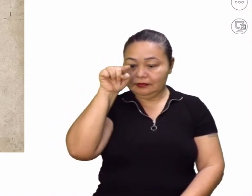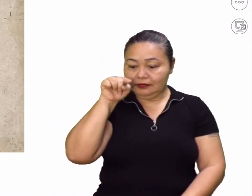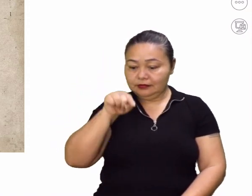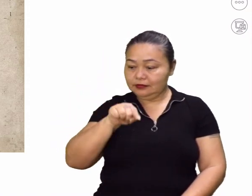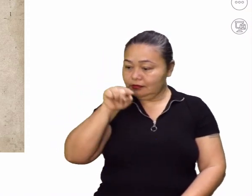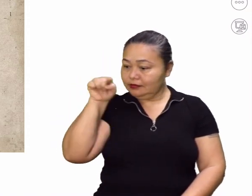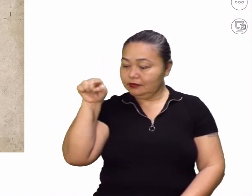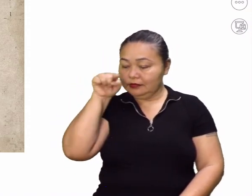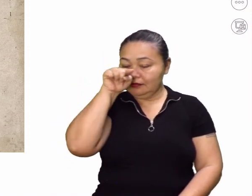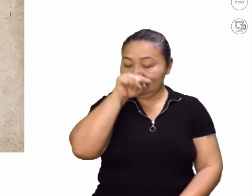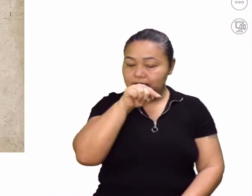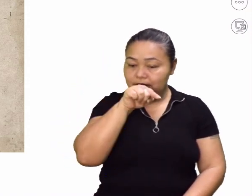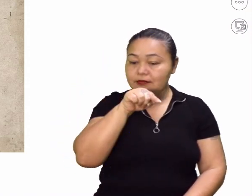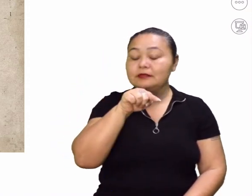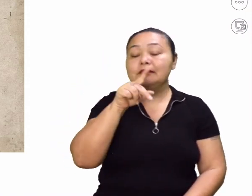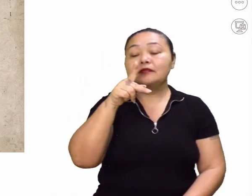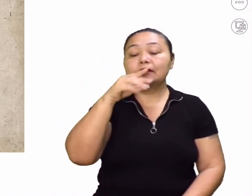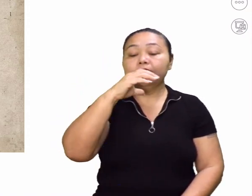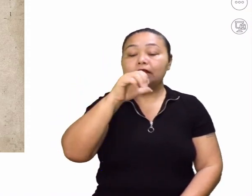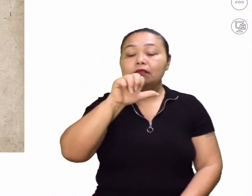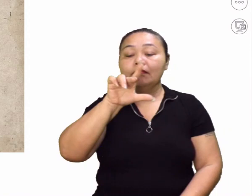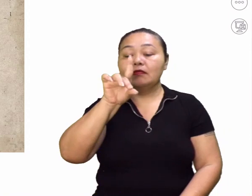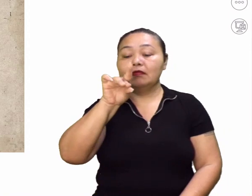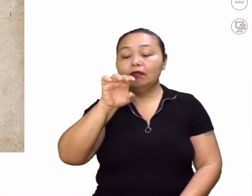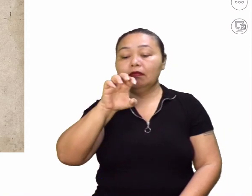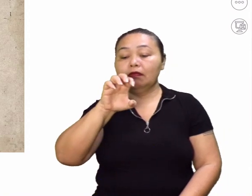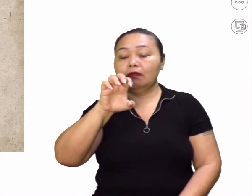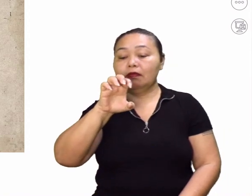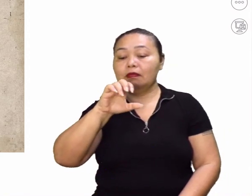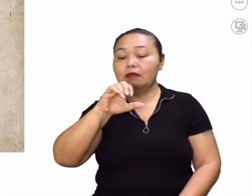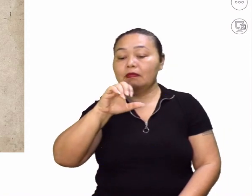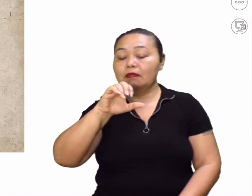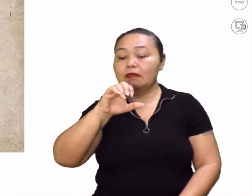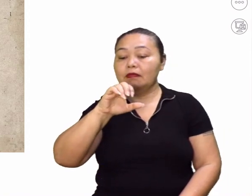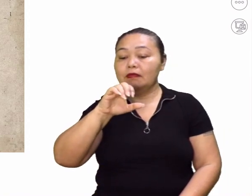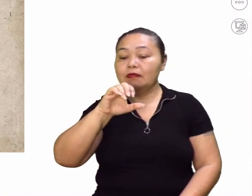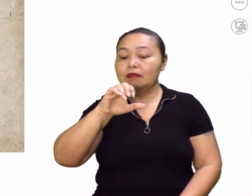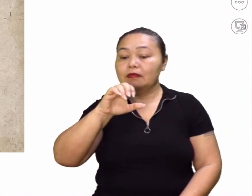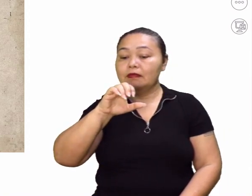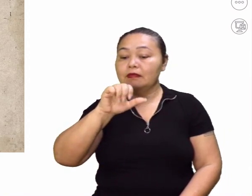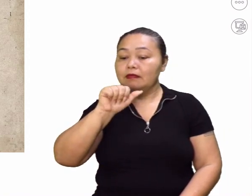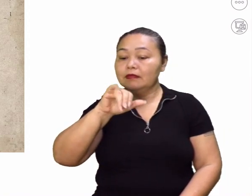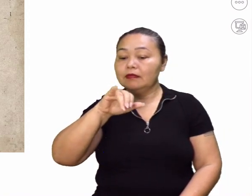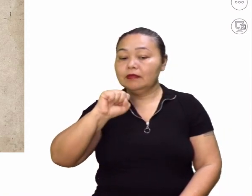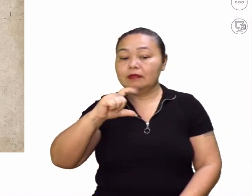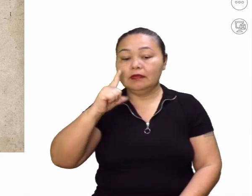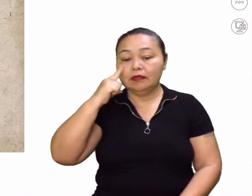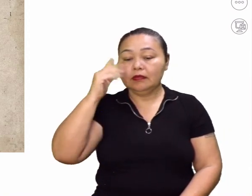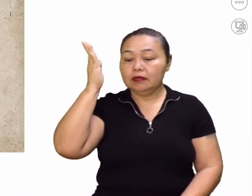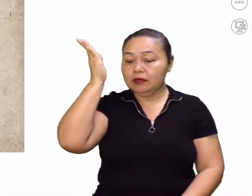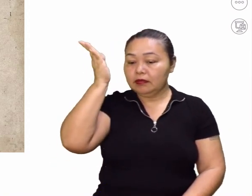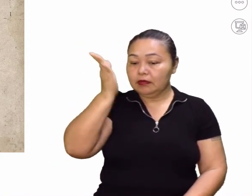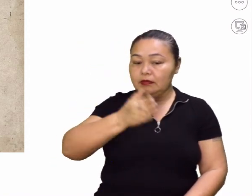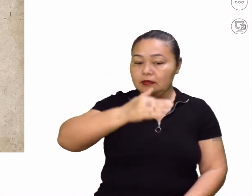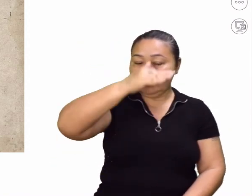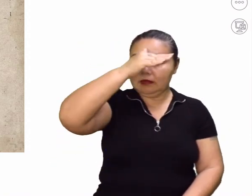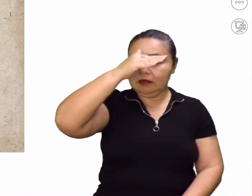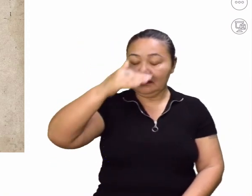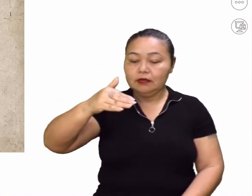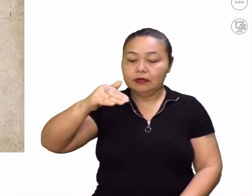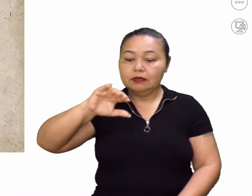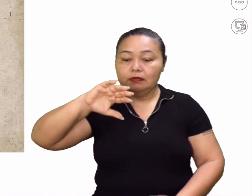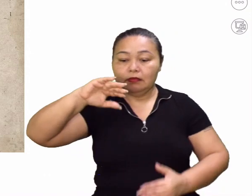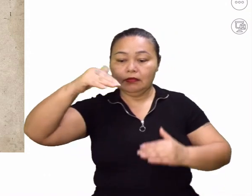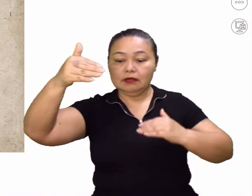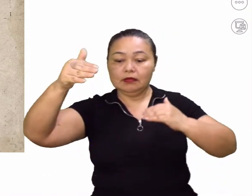chamados de pontos cardeais. Isso. E aqui na porção intermediária, nós temos outros pontos, que são